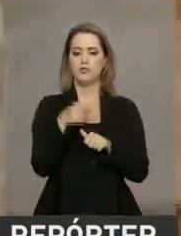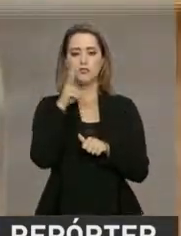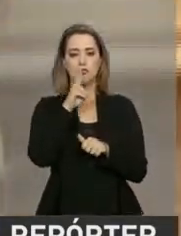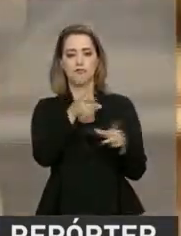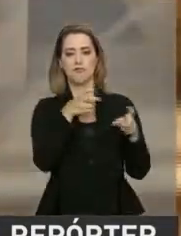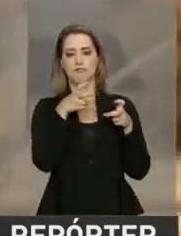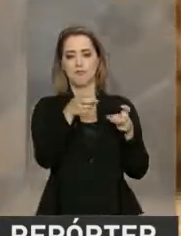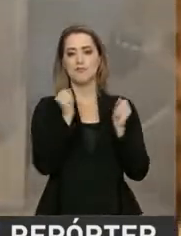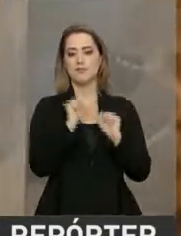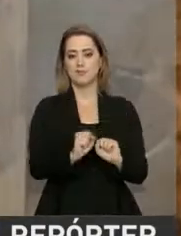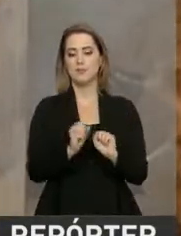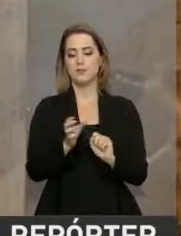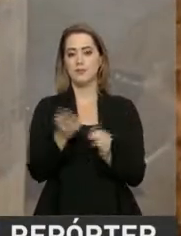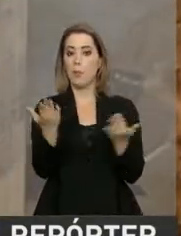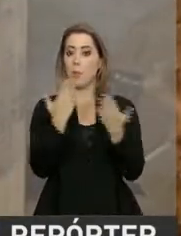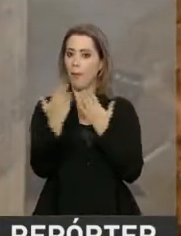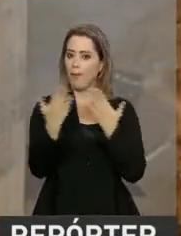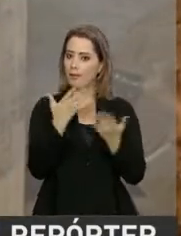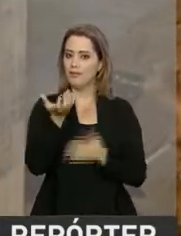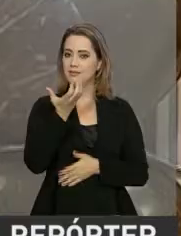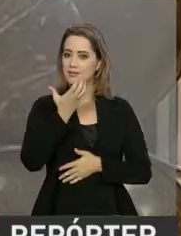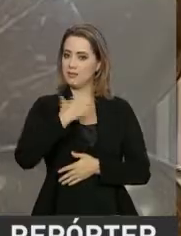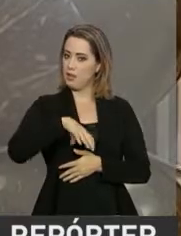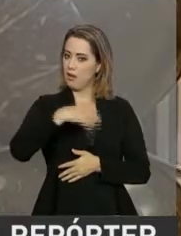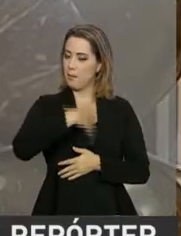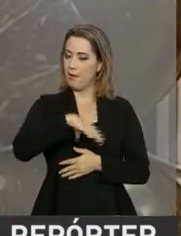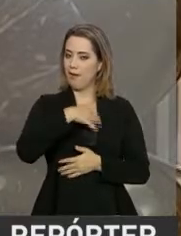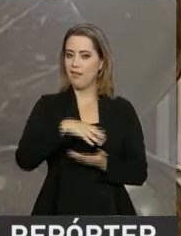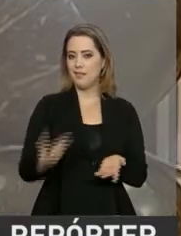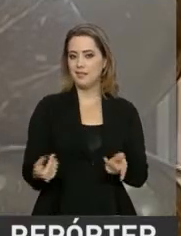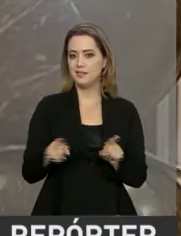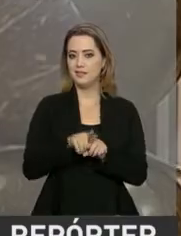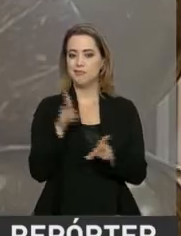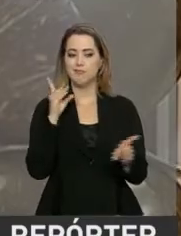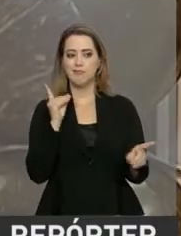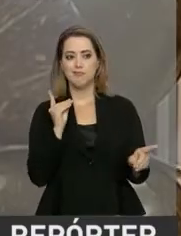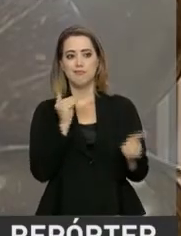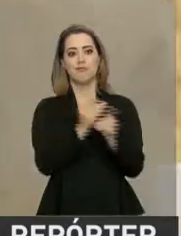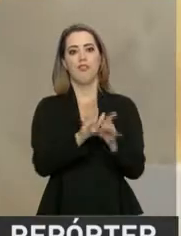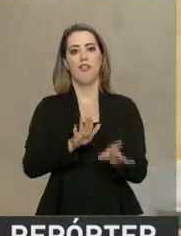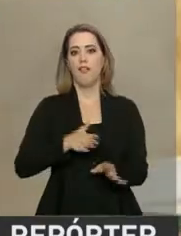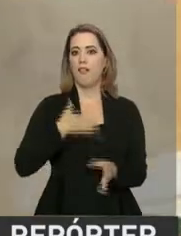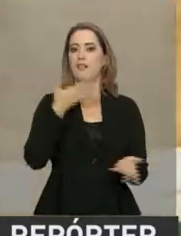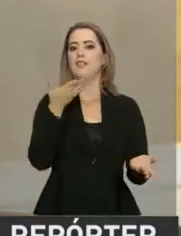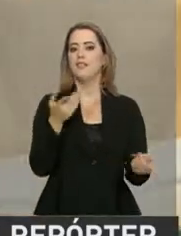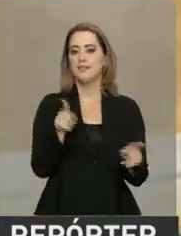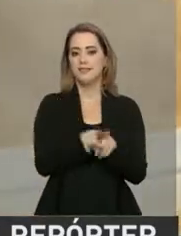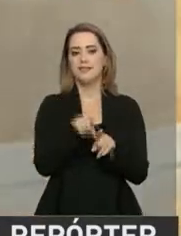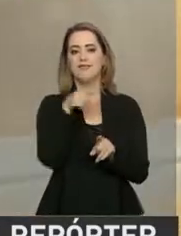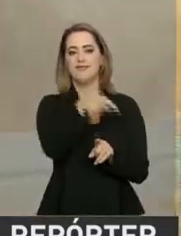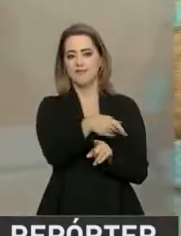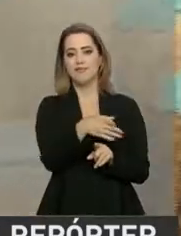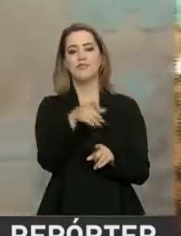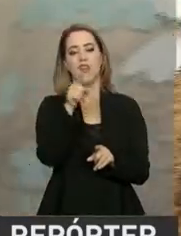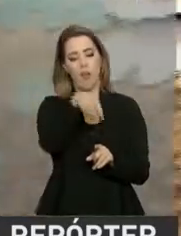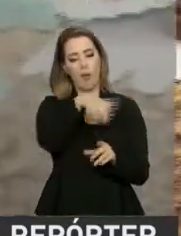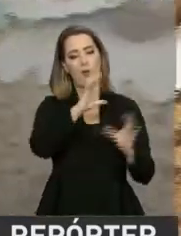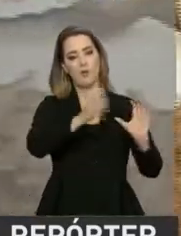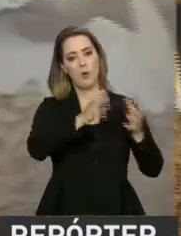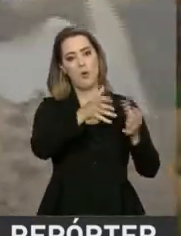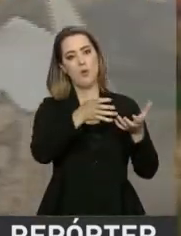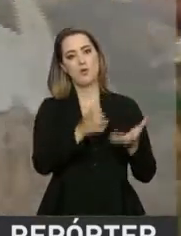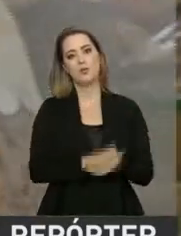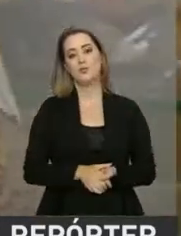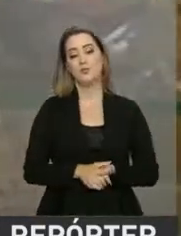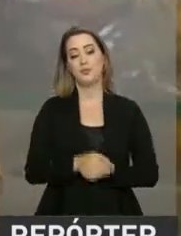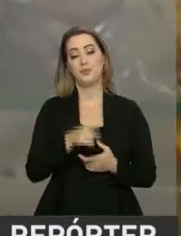Bahia. E eu fiquei procurando e sem assim encontrar. Quando nós vimos o coco, é o coco.